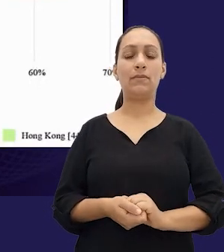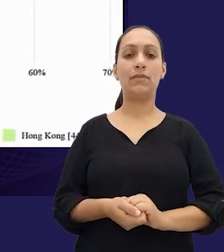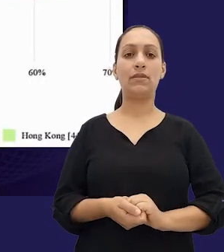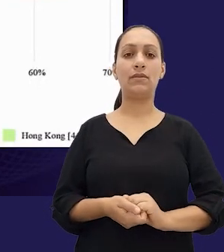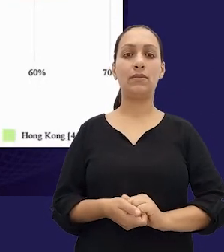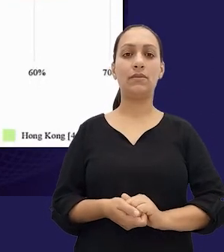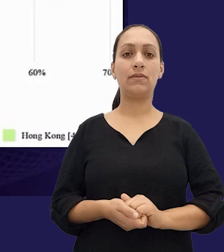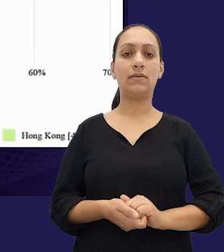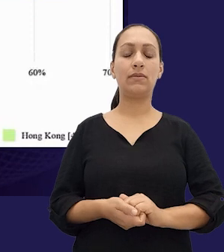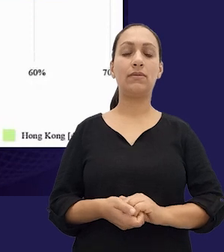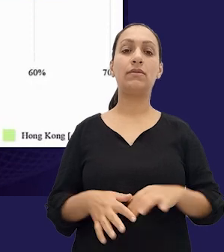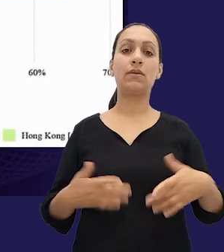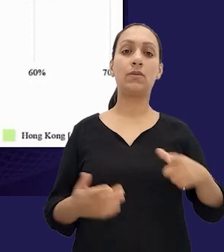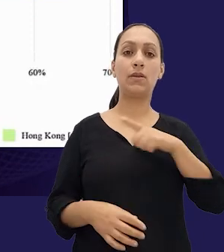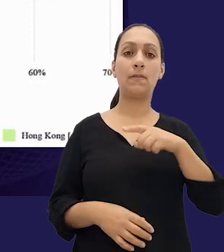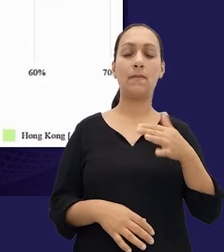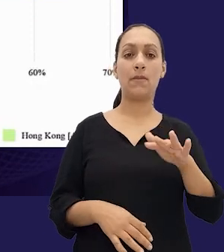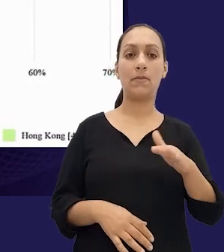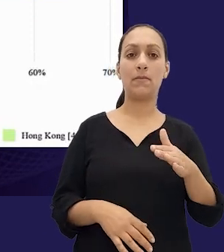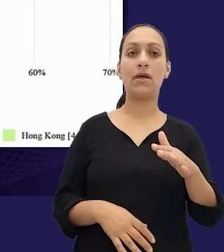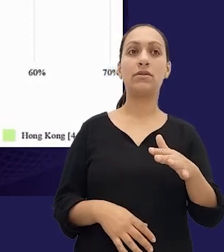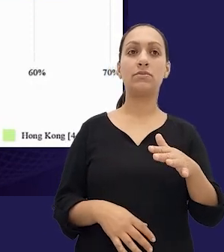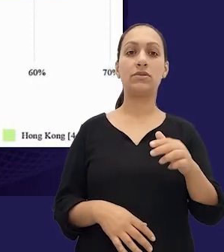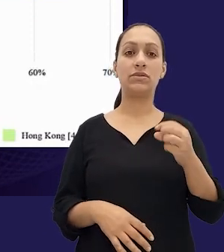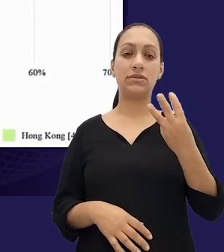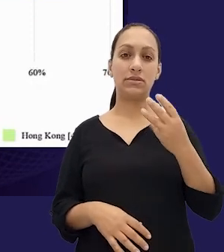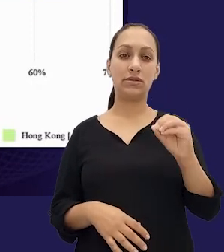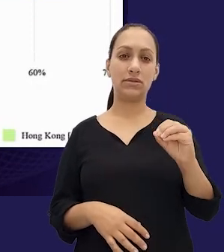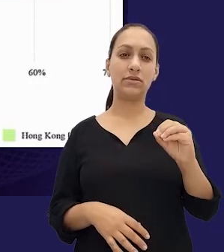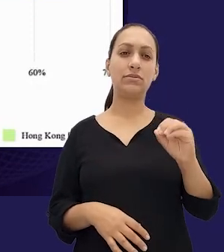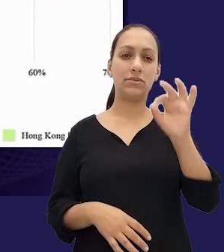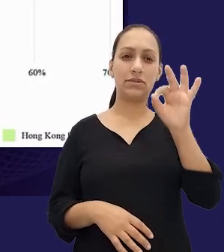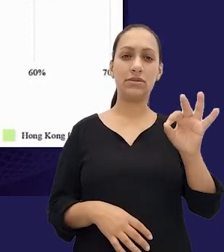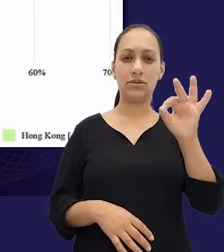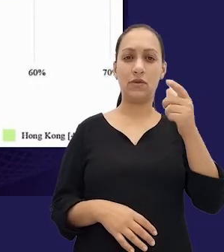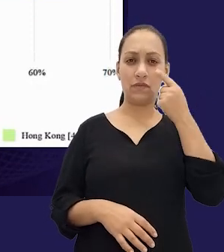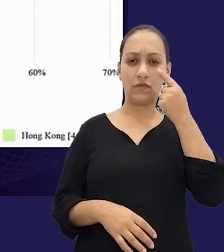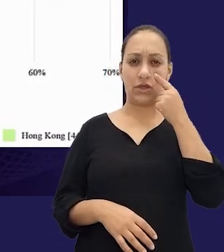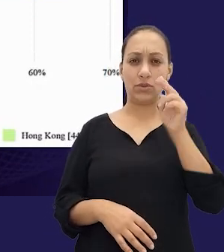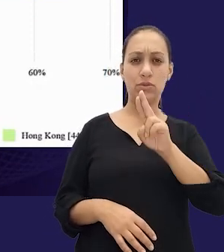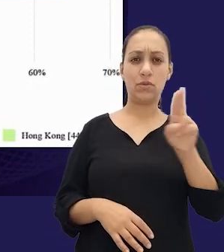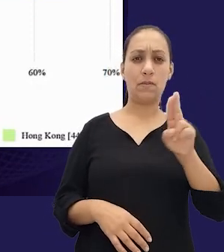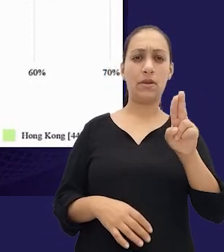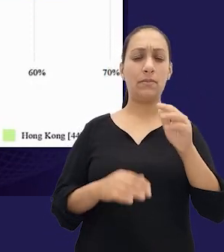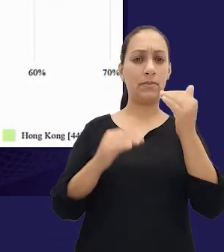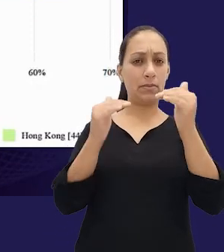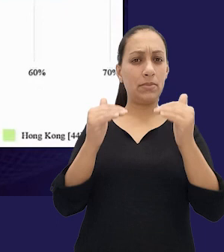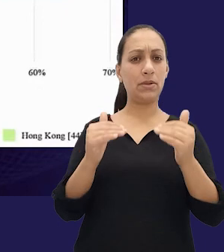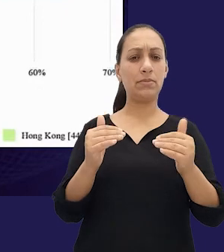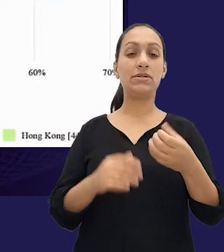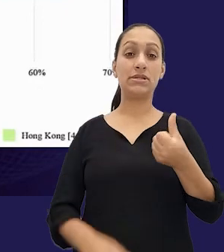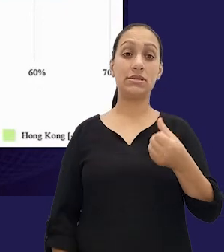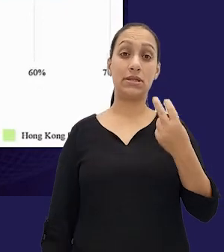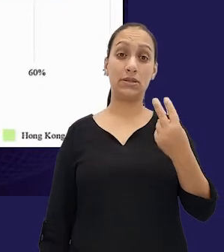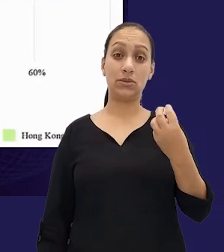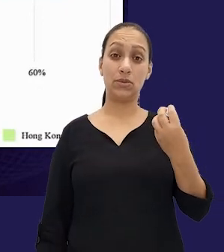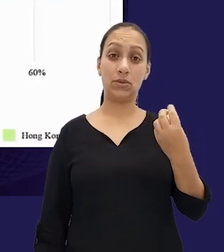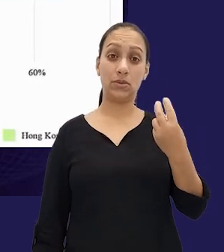numa média de 33% dos pacientes, as quinolonas, né, as fluoroquinolonas,